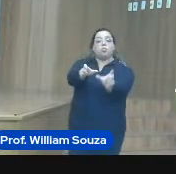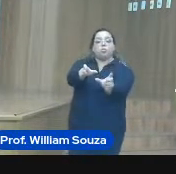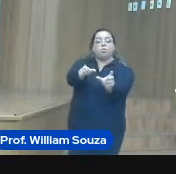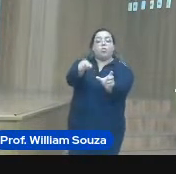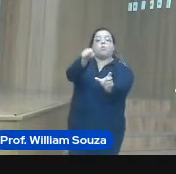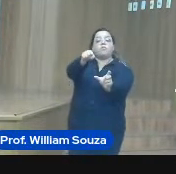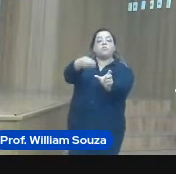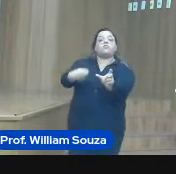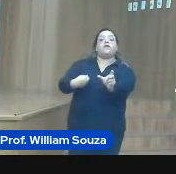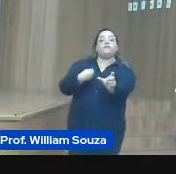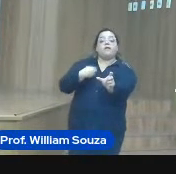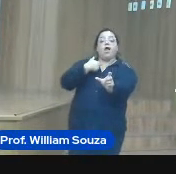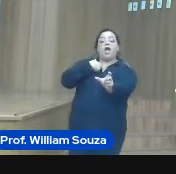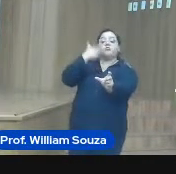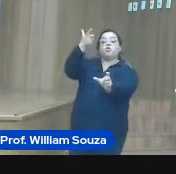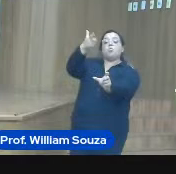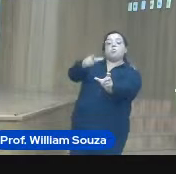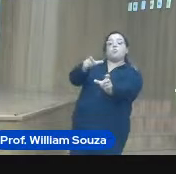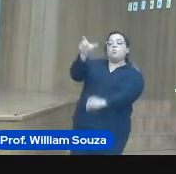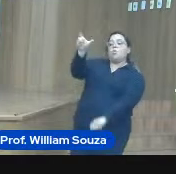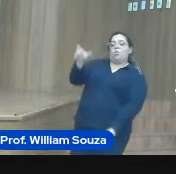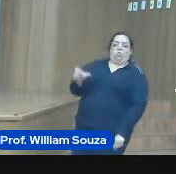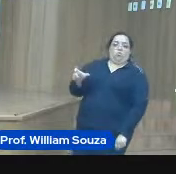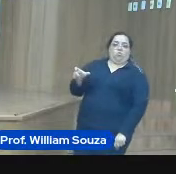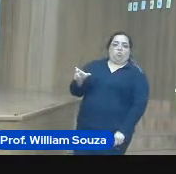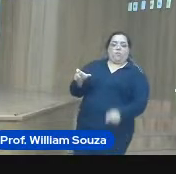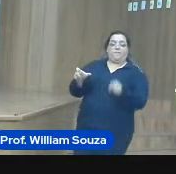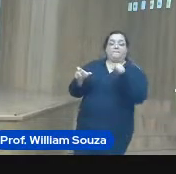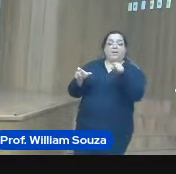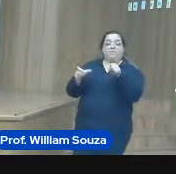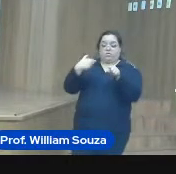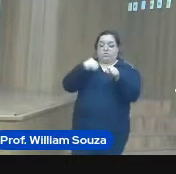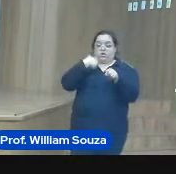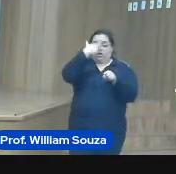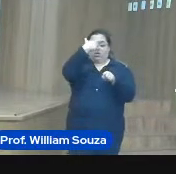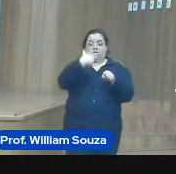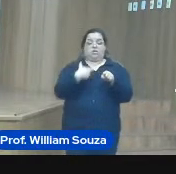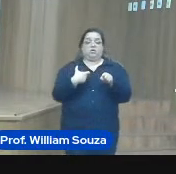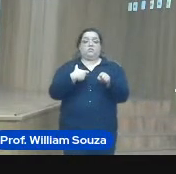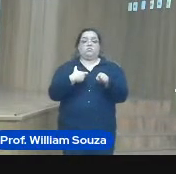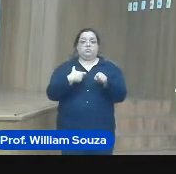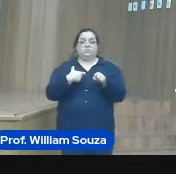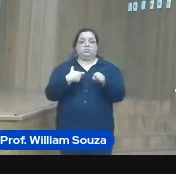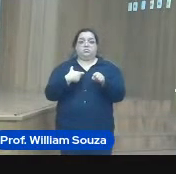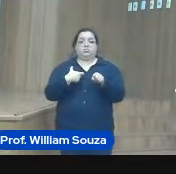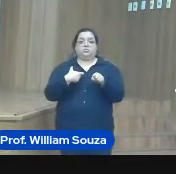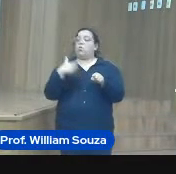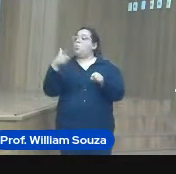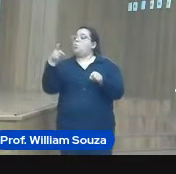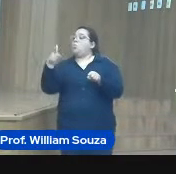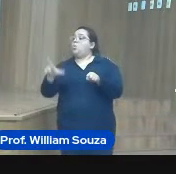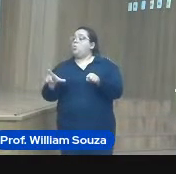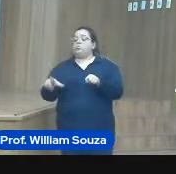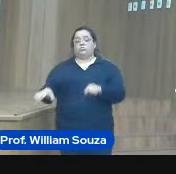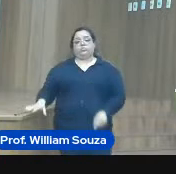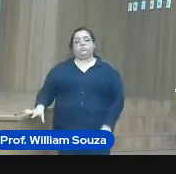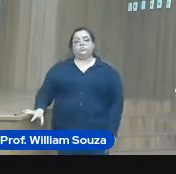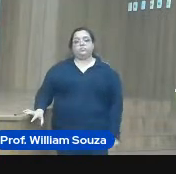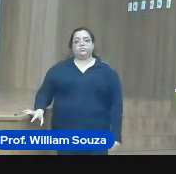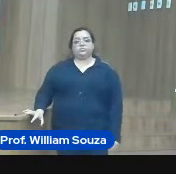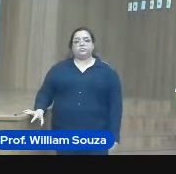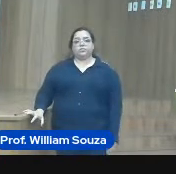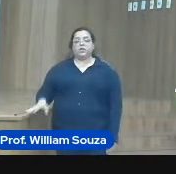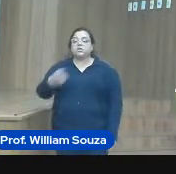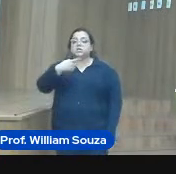sou o teu outro. Para você, eu sou o outro. Então, se todo